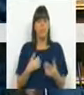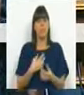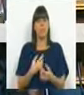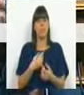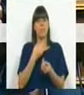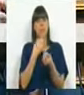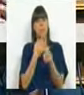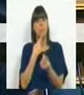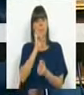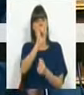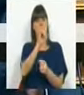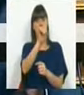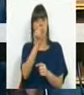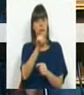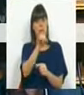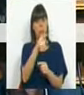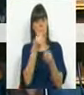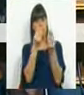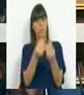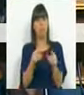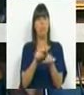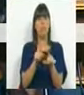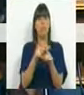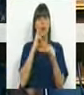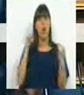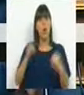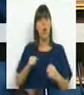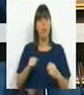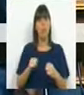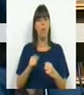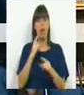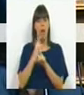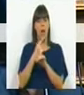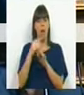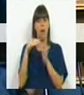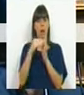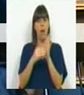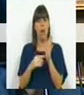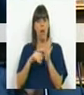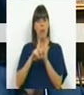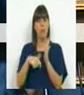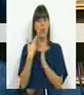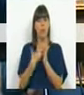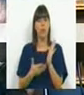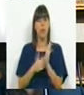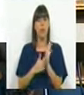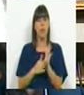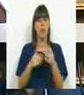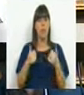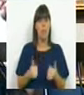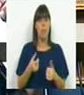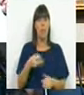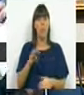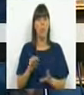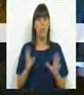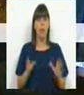interpretei a sua intervenção e a sua questão como uma concordância com aqueles que constam deste projeto de resolução. Será bom que o